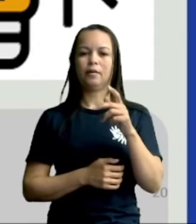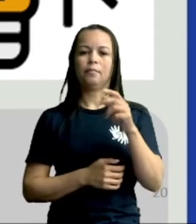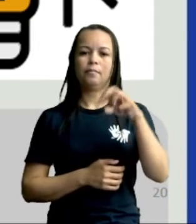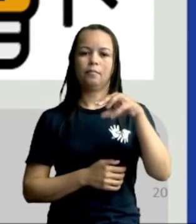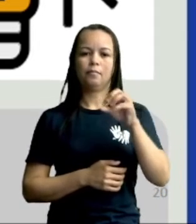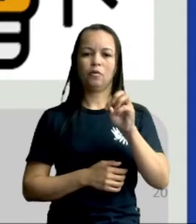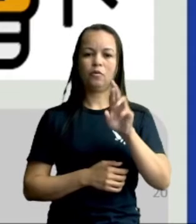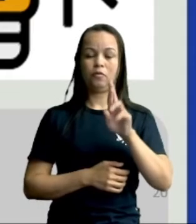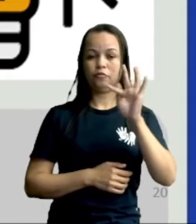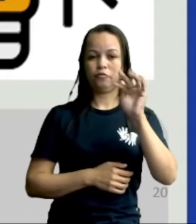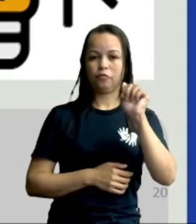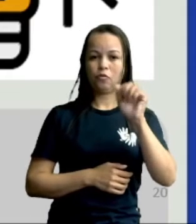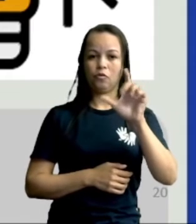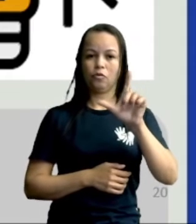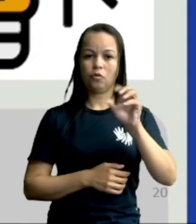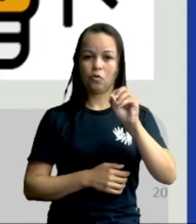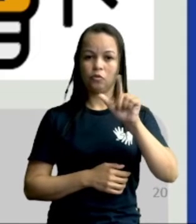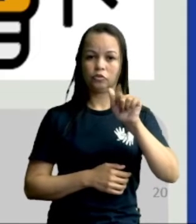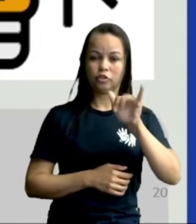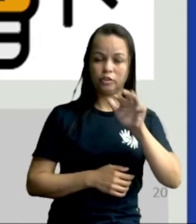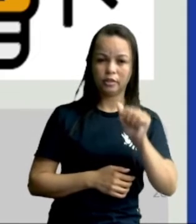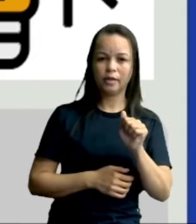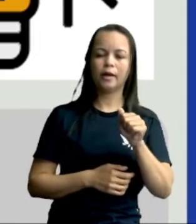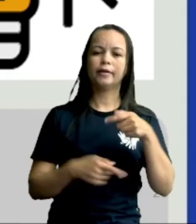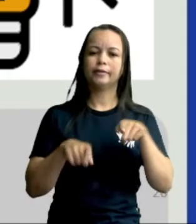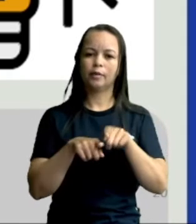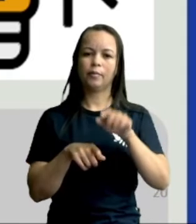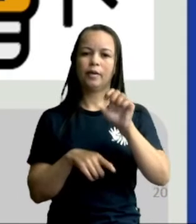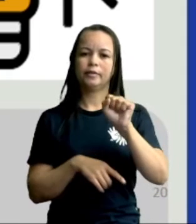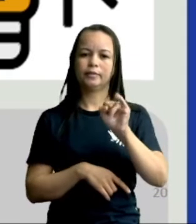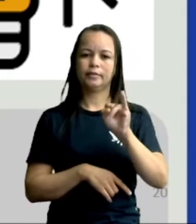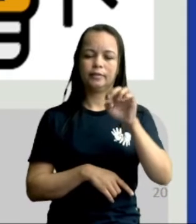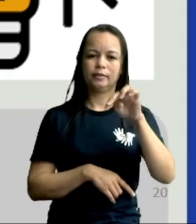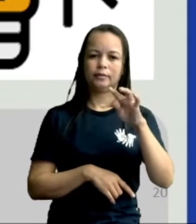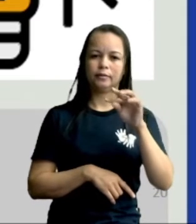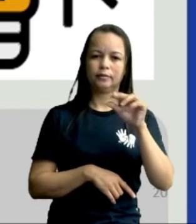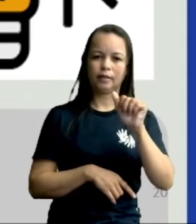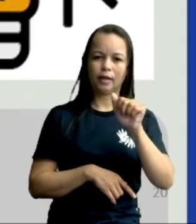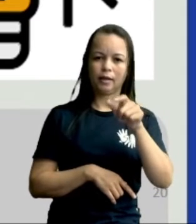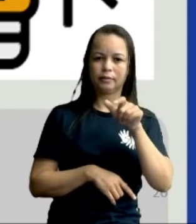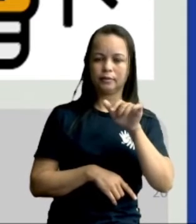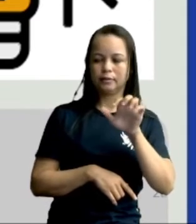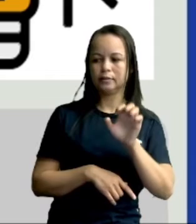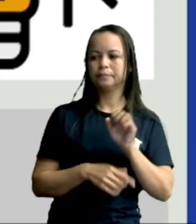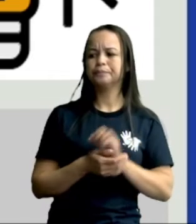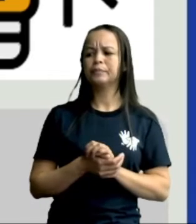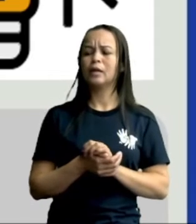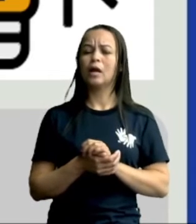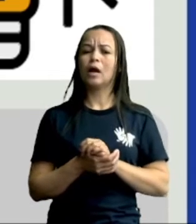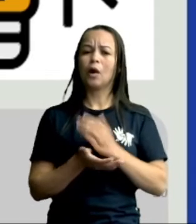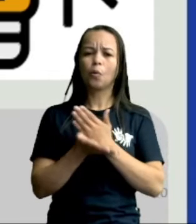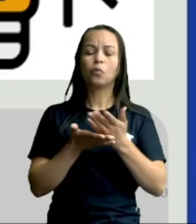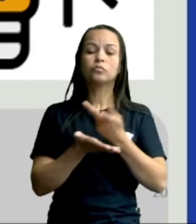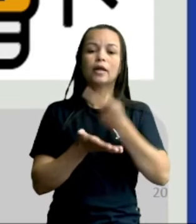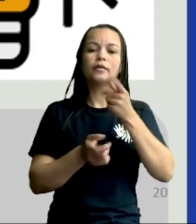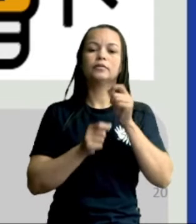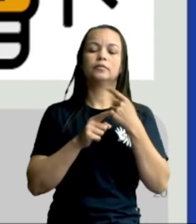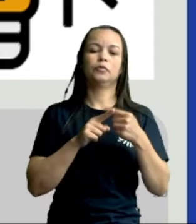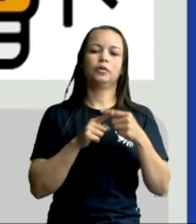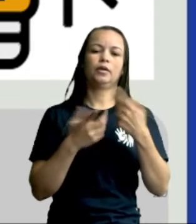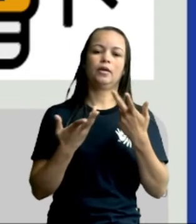Isso ocorre porque as línguas têm particularidades de serem